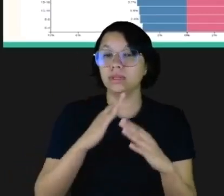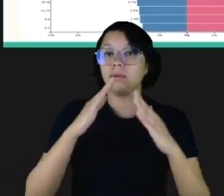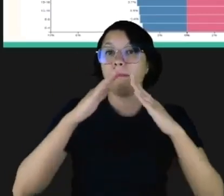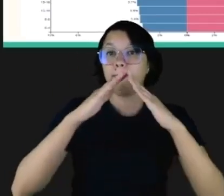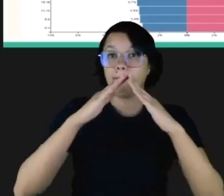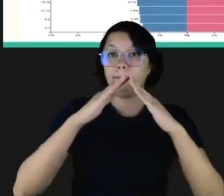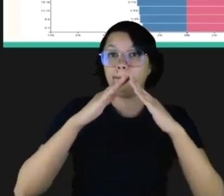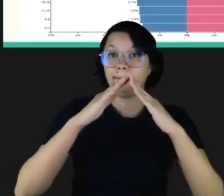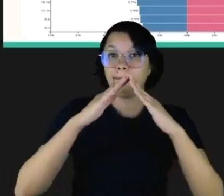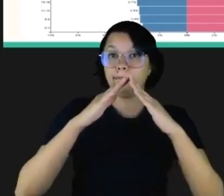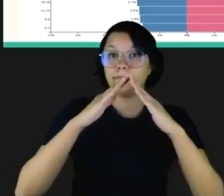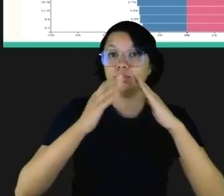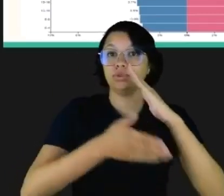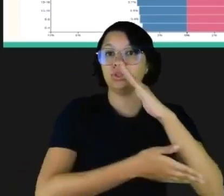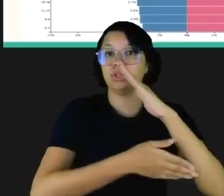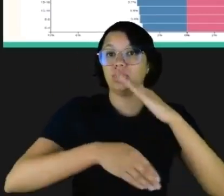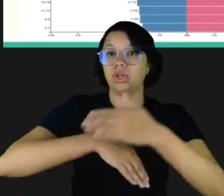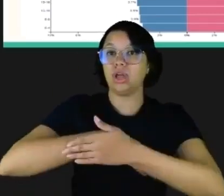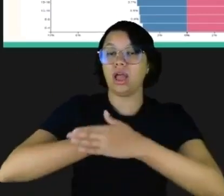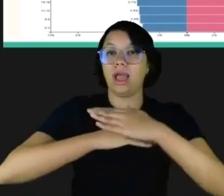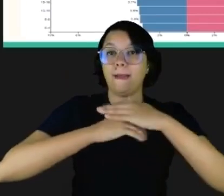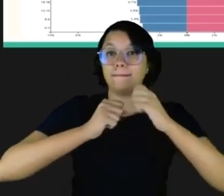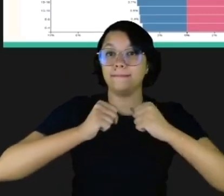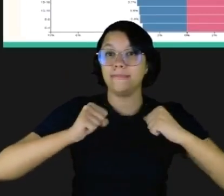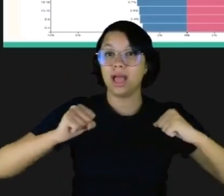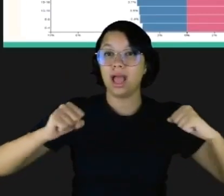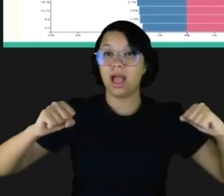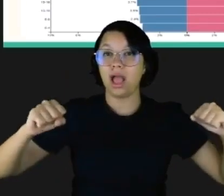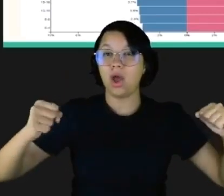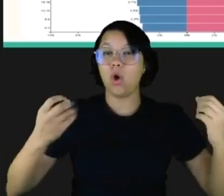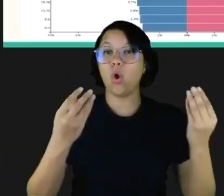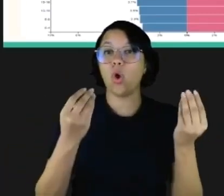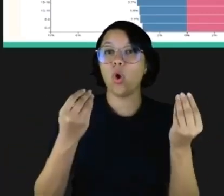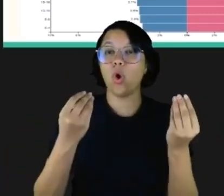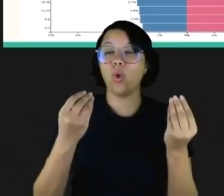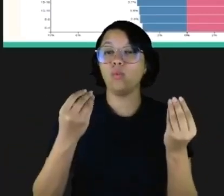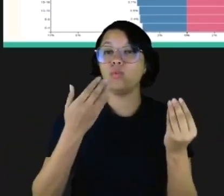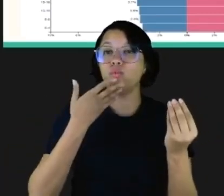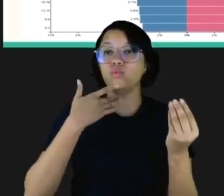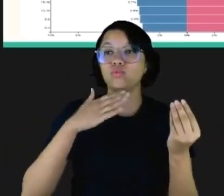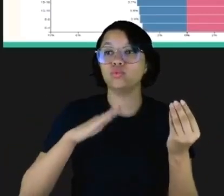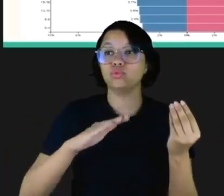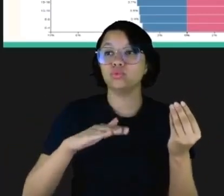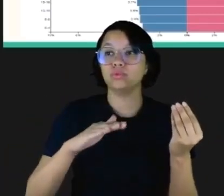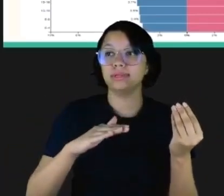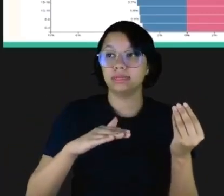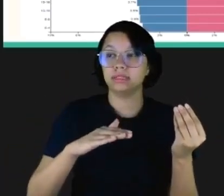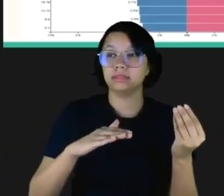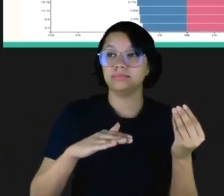era alargada, com um número alto de crianças, e isso ia